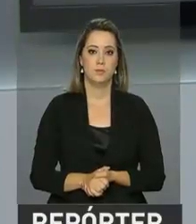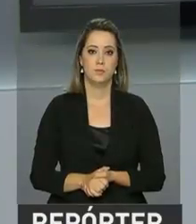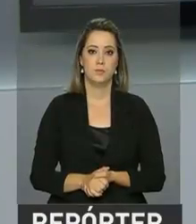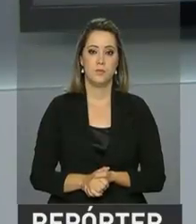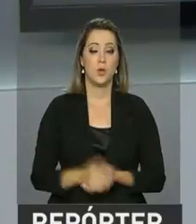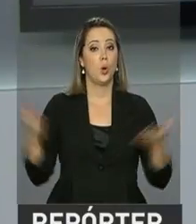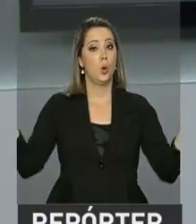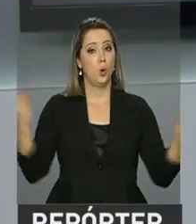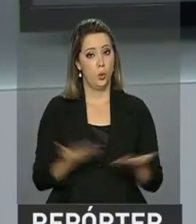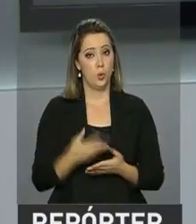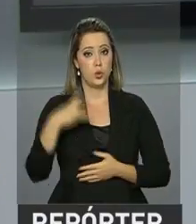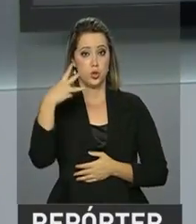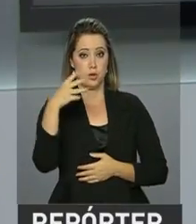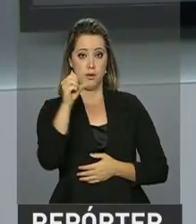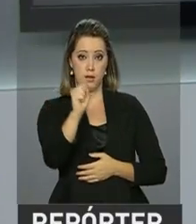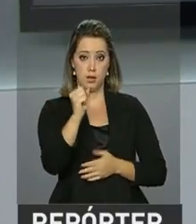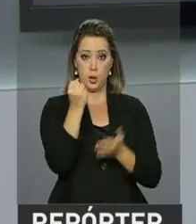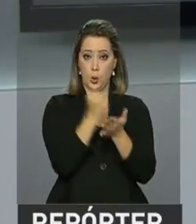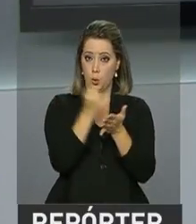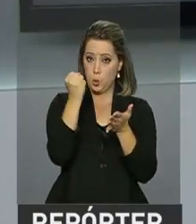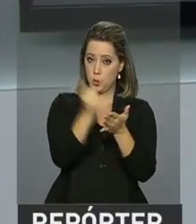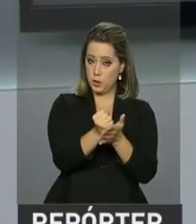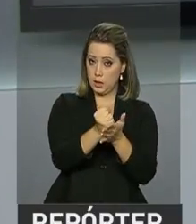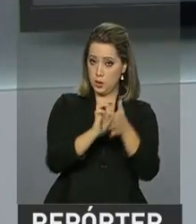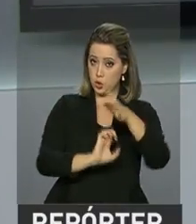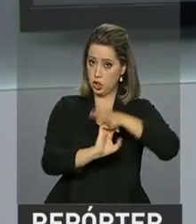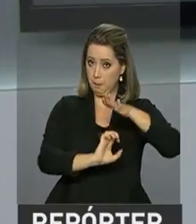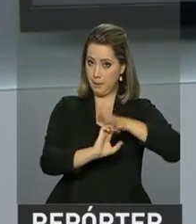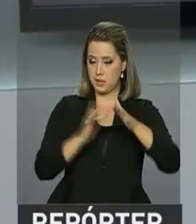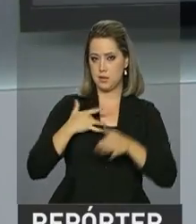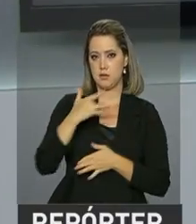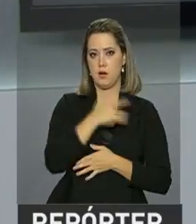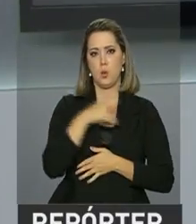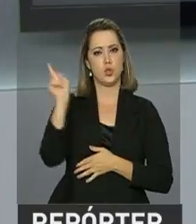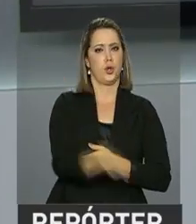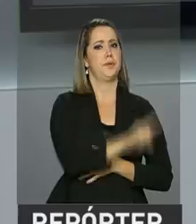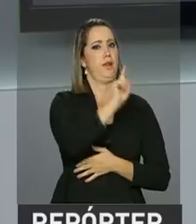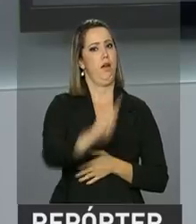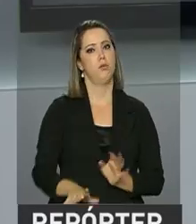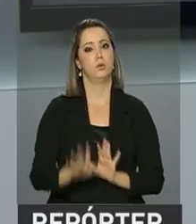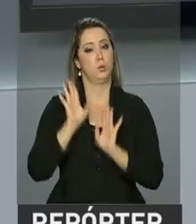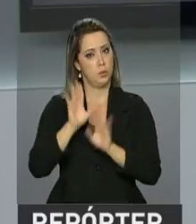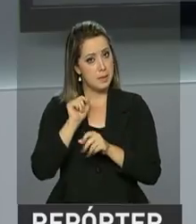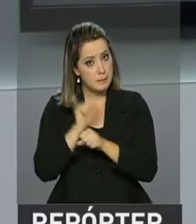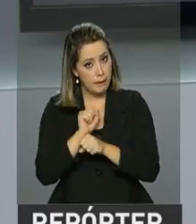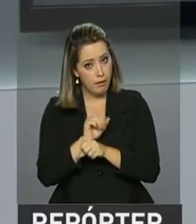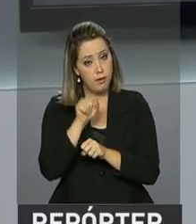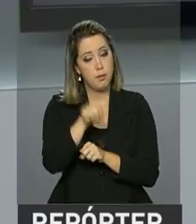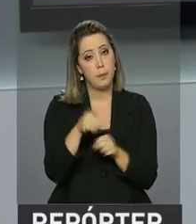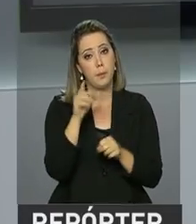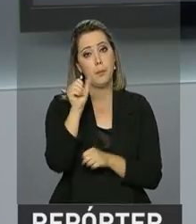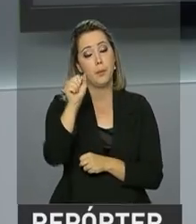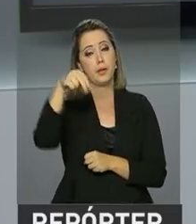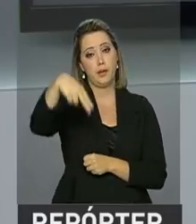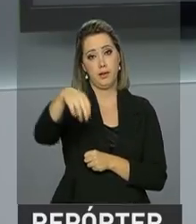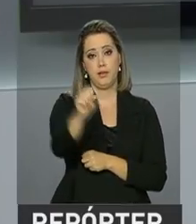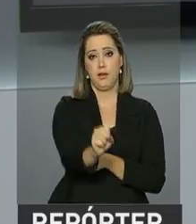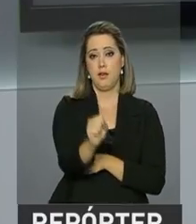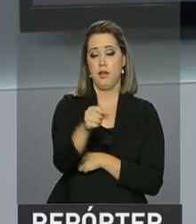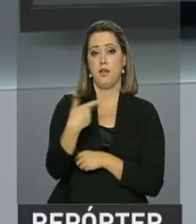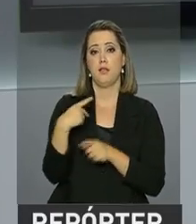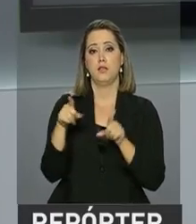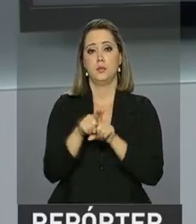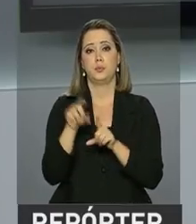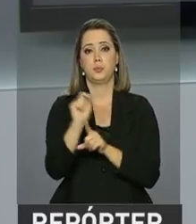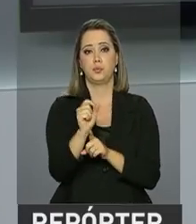a partir de hoje 38 planos de saúde estão com as operações suspensas A decisão foi tomada pela Agência Nacional de saúde